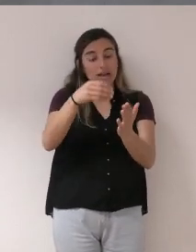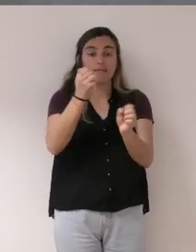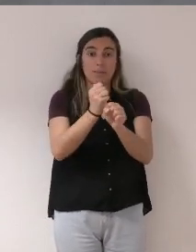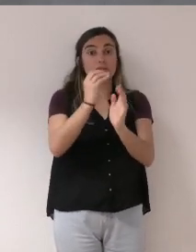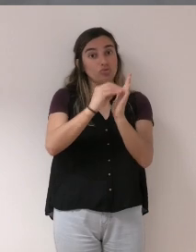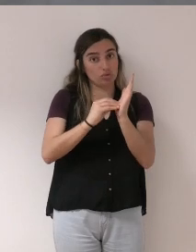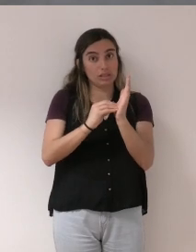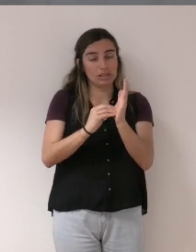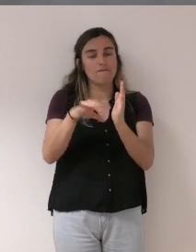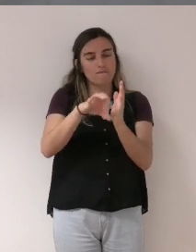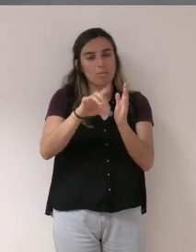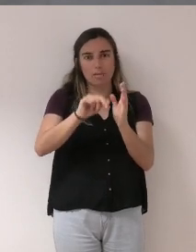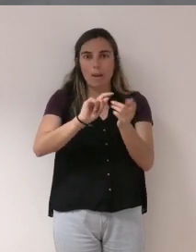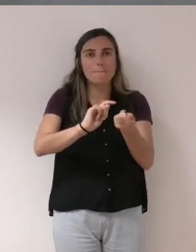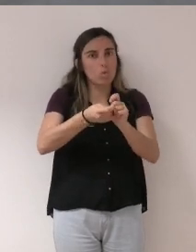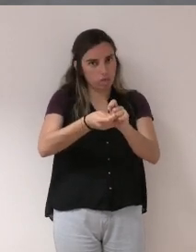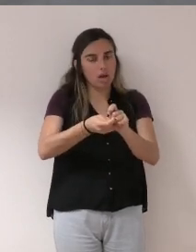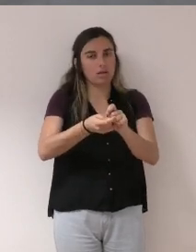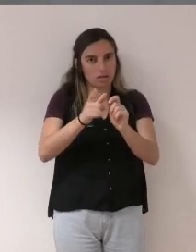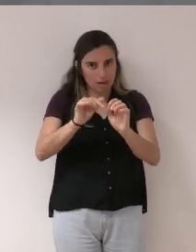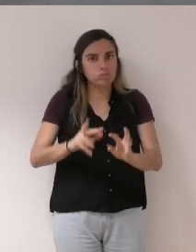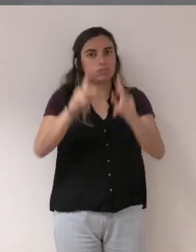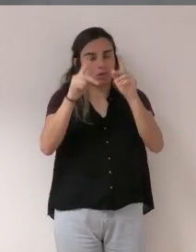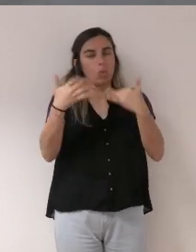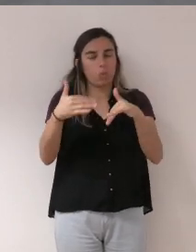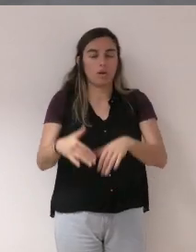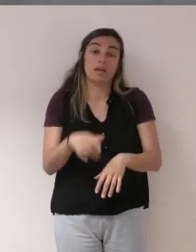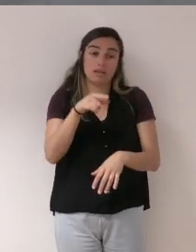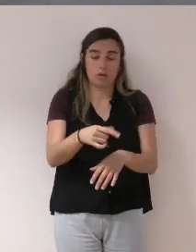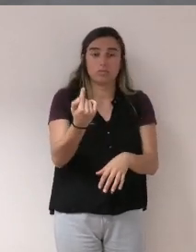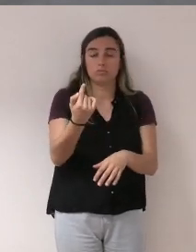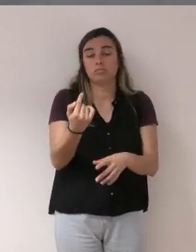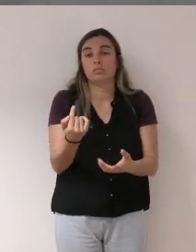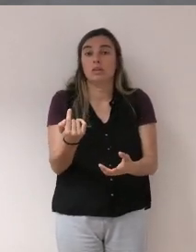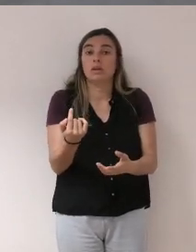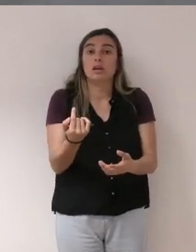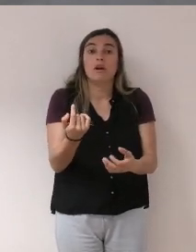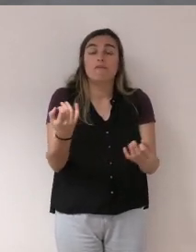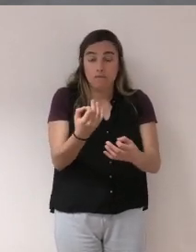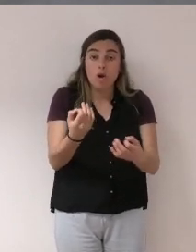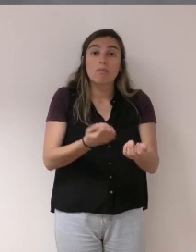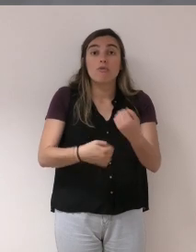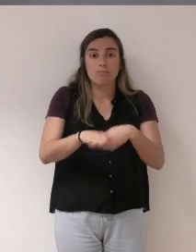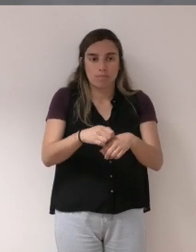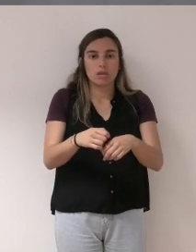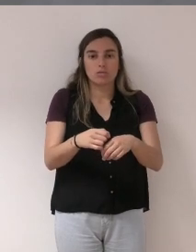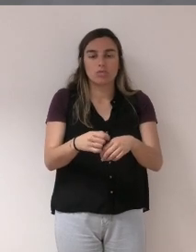se transforma. Nesse sentido, bom, há um movimento de produção da